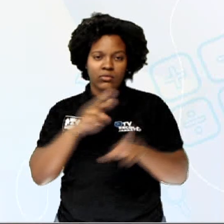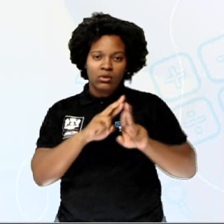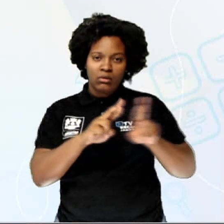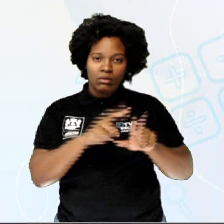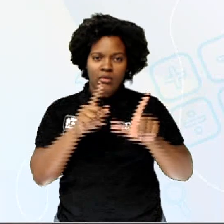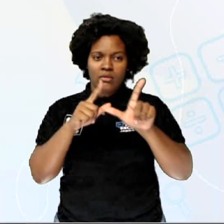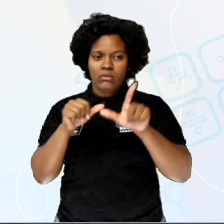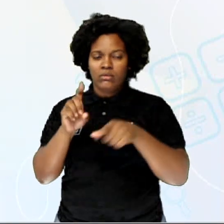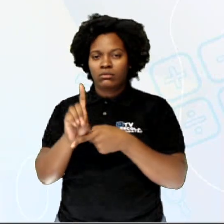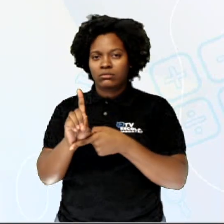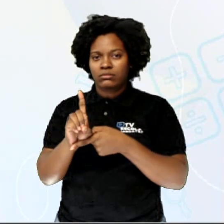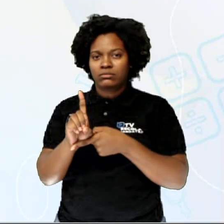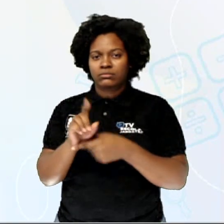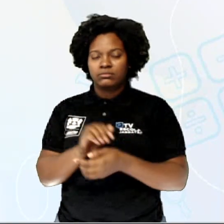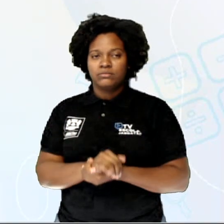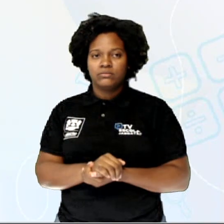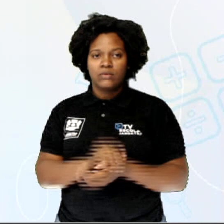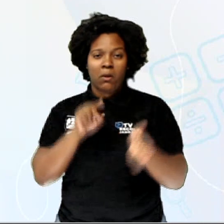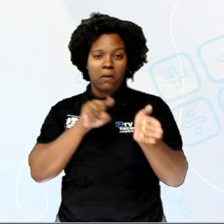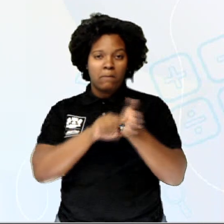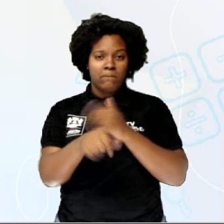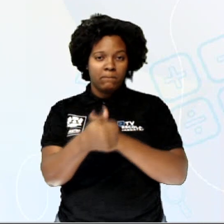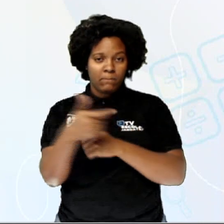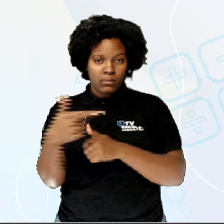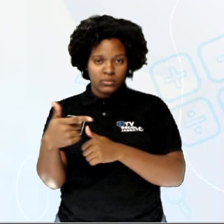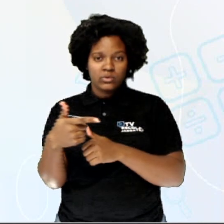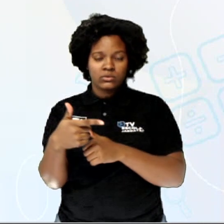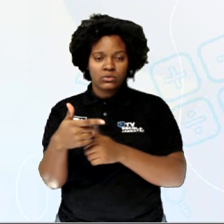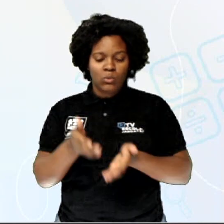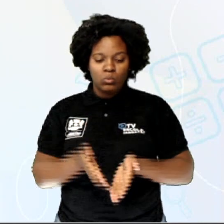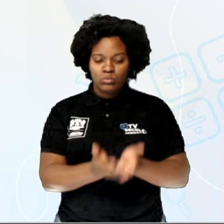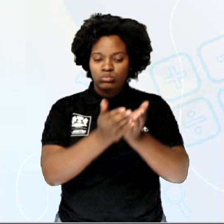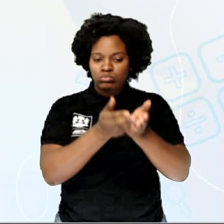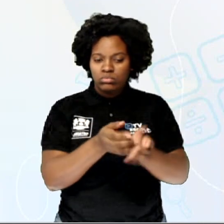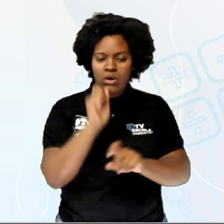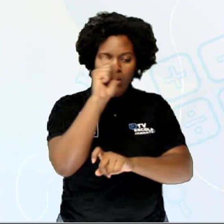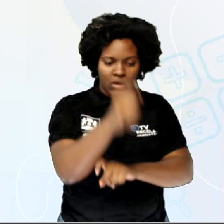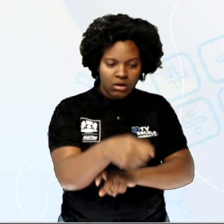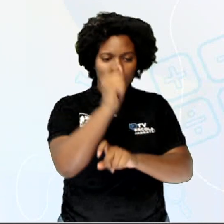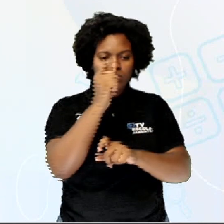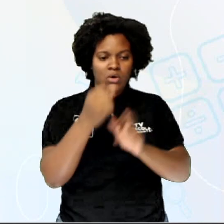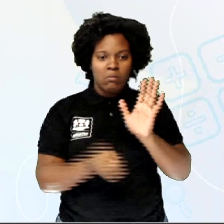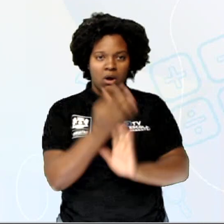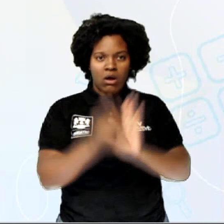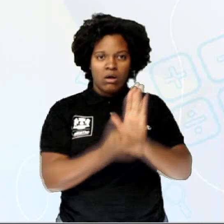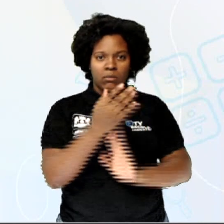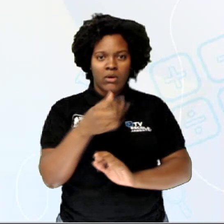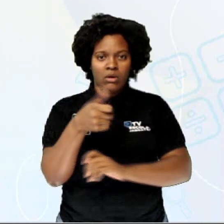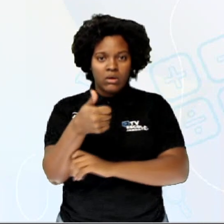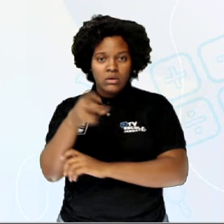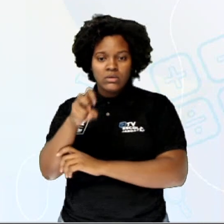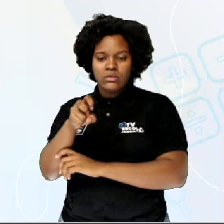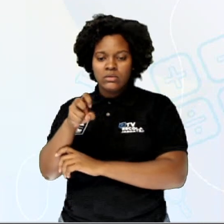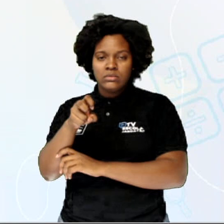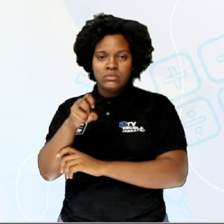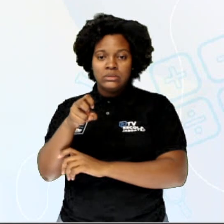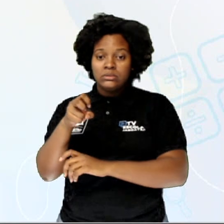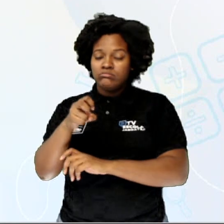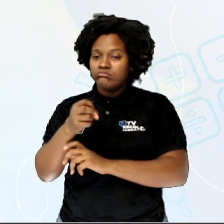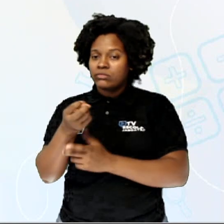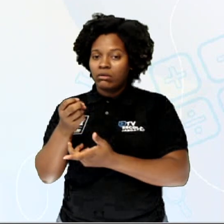quanto mais torneiras eu tiver, eu vou conseguir encher o tanque mais rápido, eu vou gastar menos horas, vou gastar menos tempo. Então a